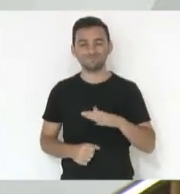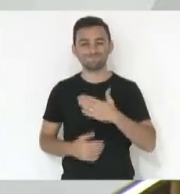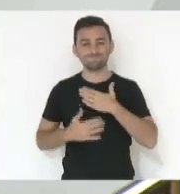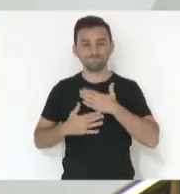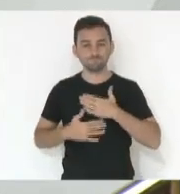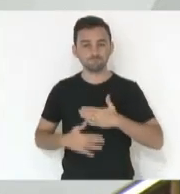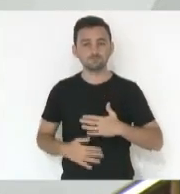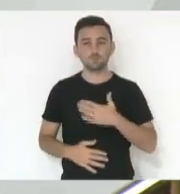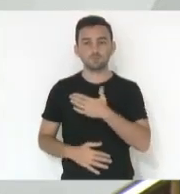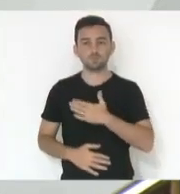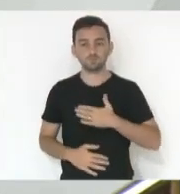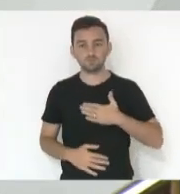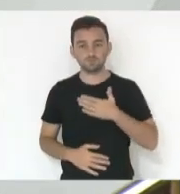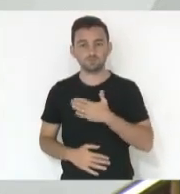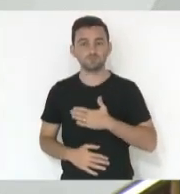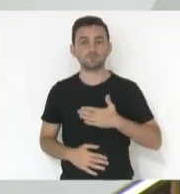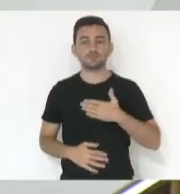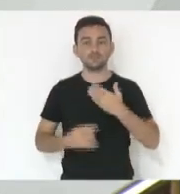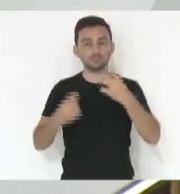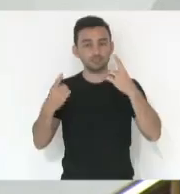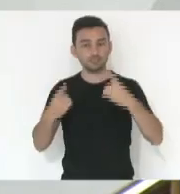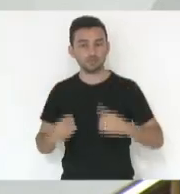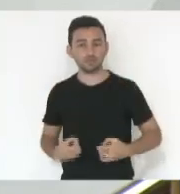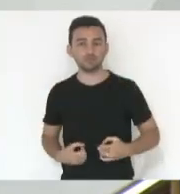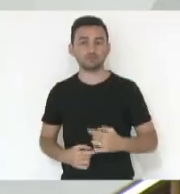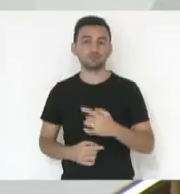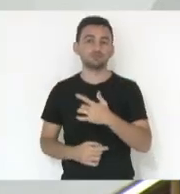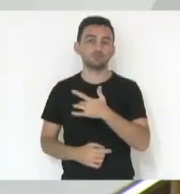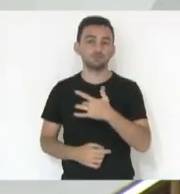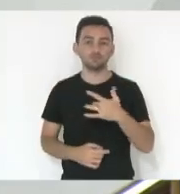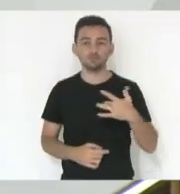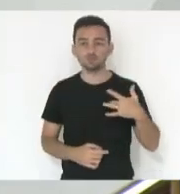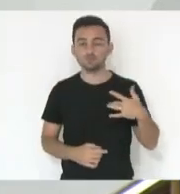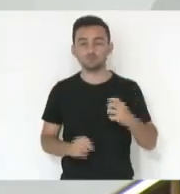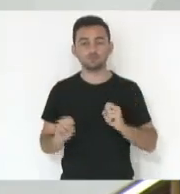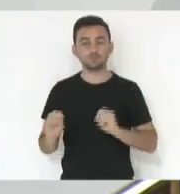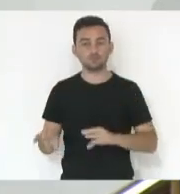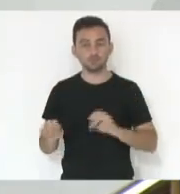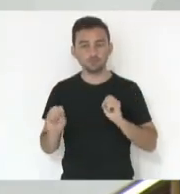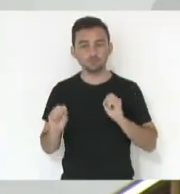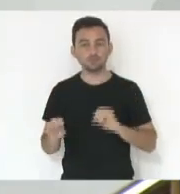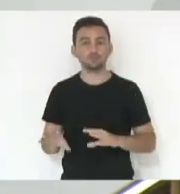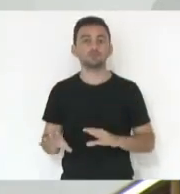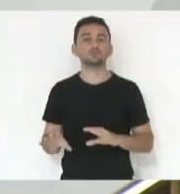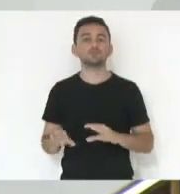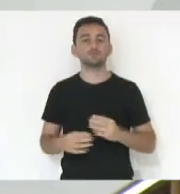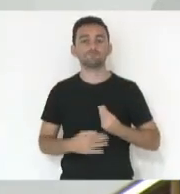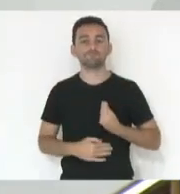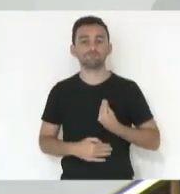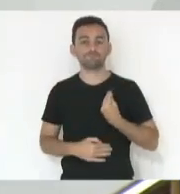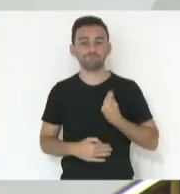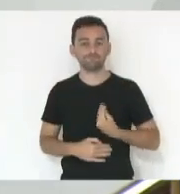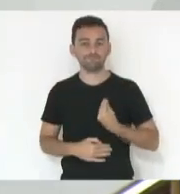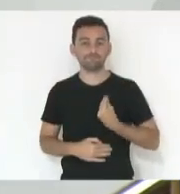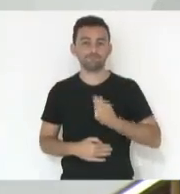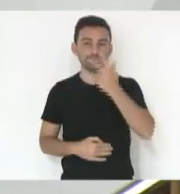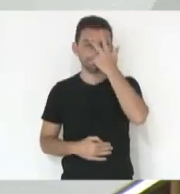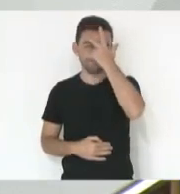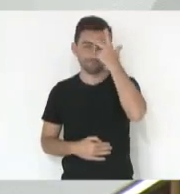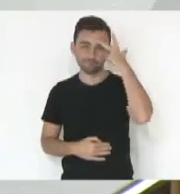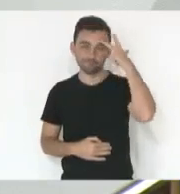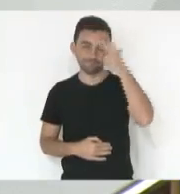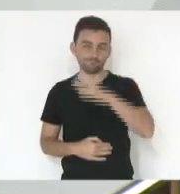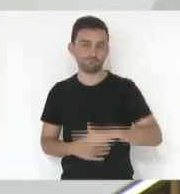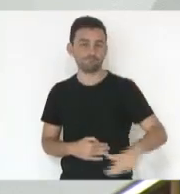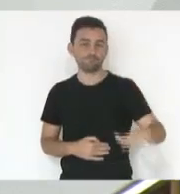da dignidade, da saúde, da educação, da vida das pessoas,